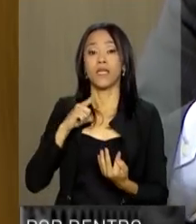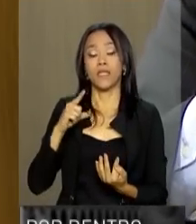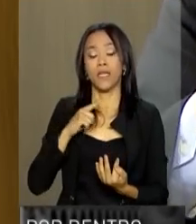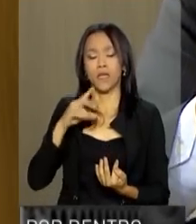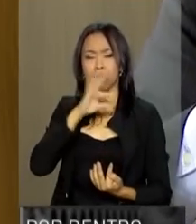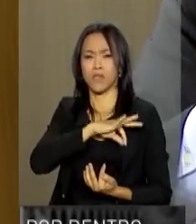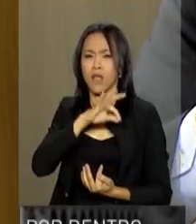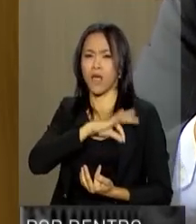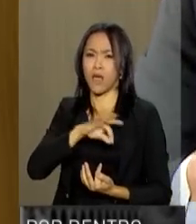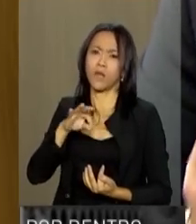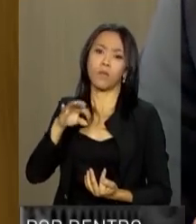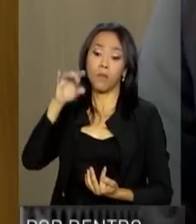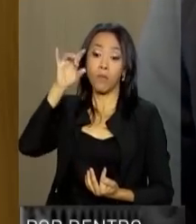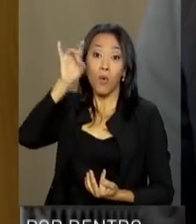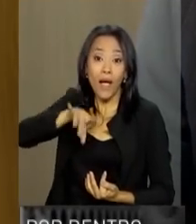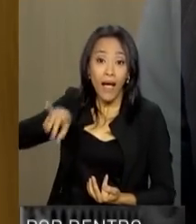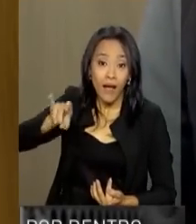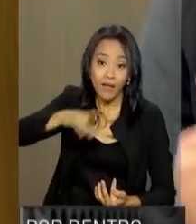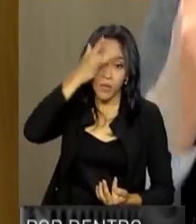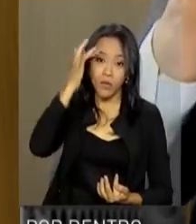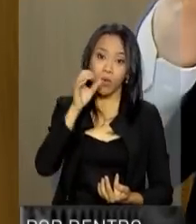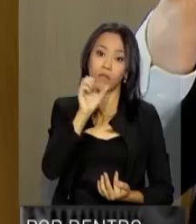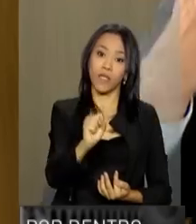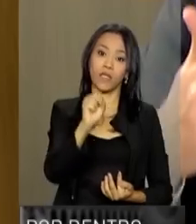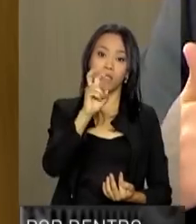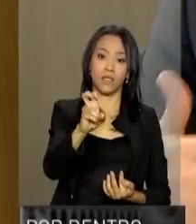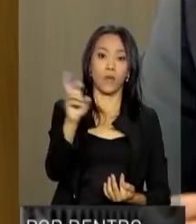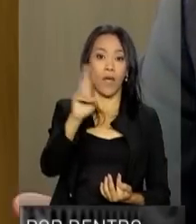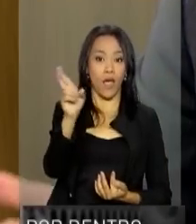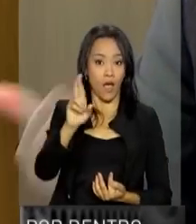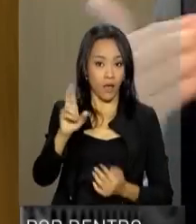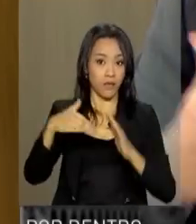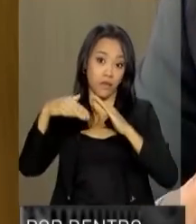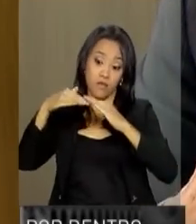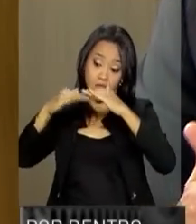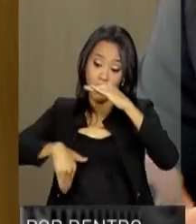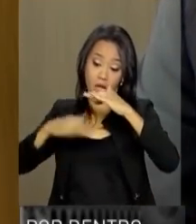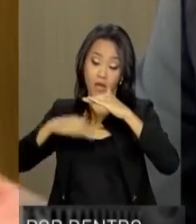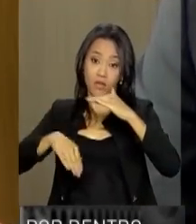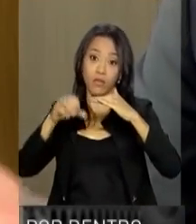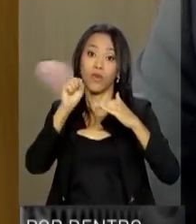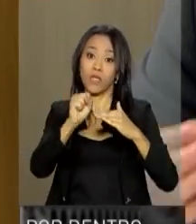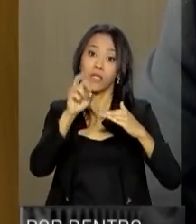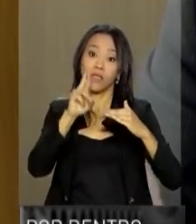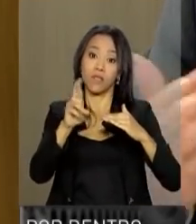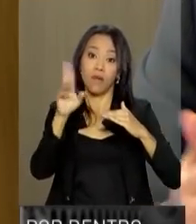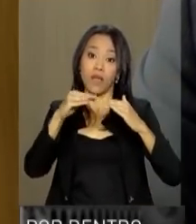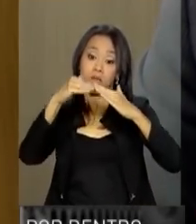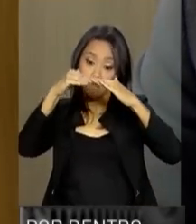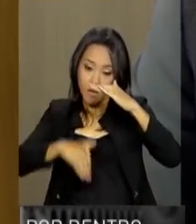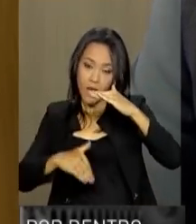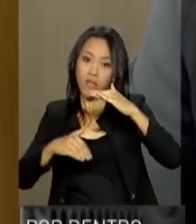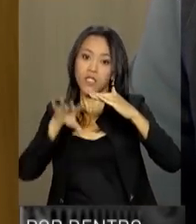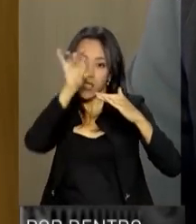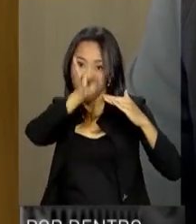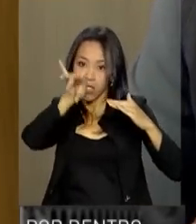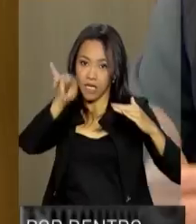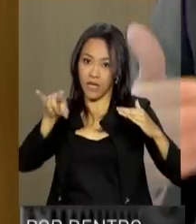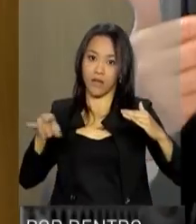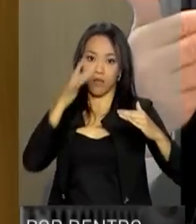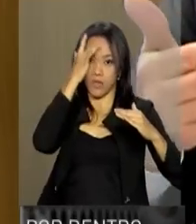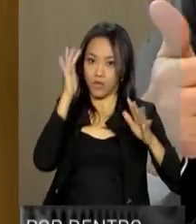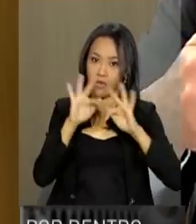torno de 85 reais por mês né daí para baixo são pessoas que entram no programa o programa vai complementar essa renda